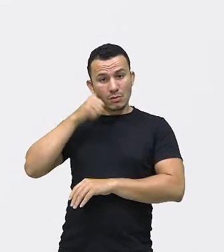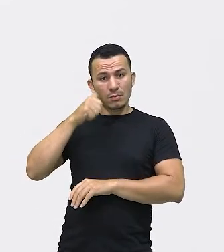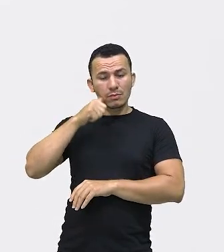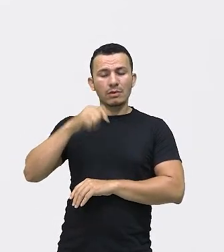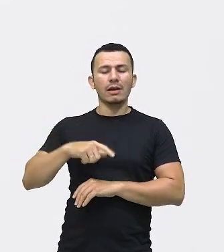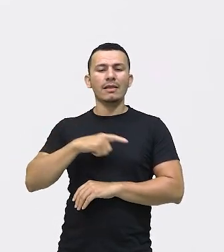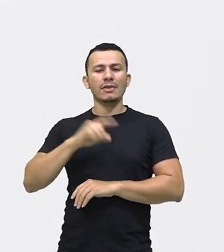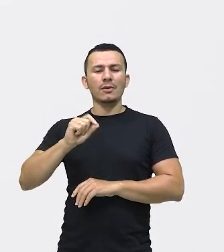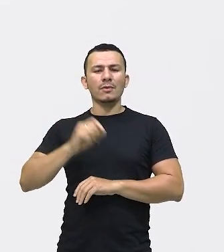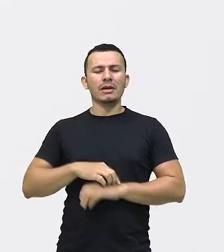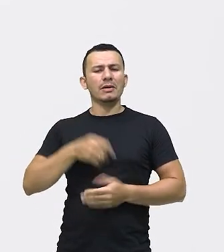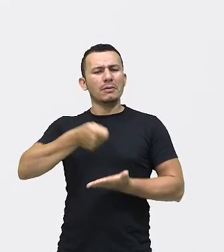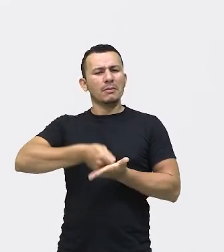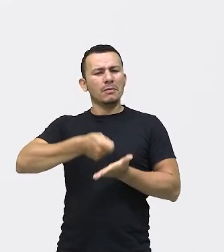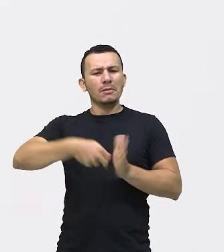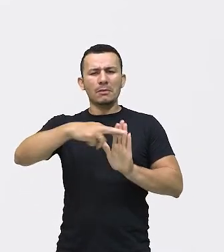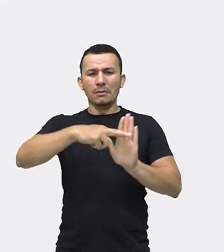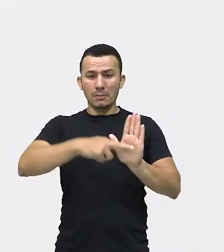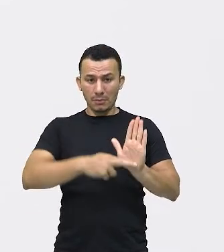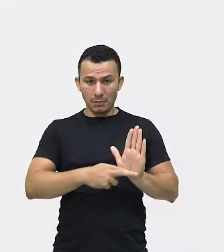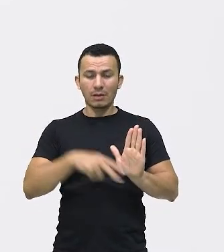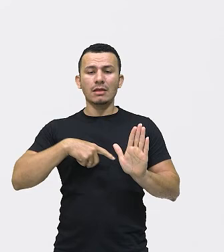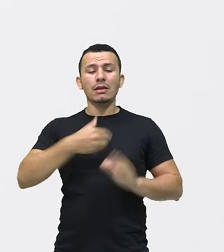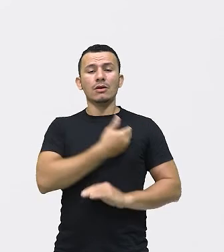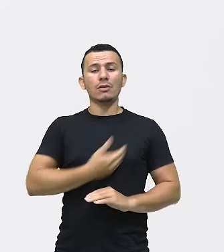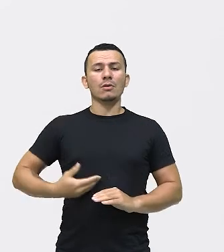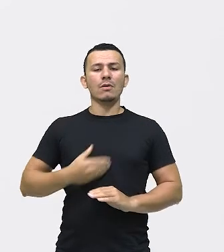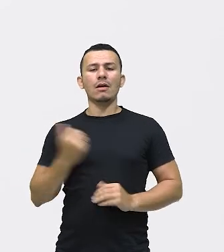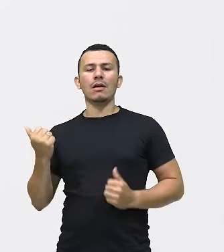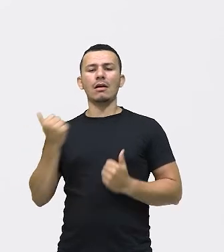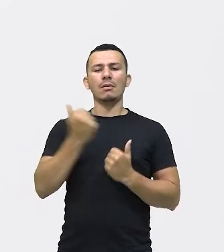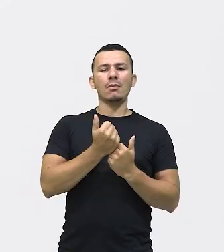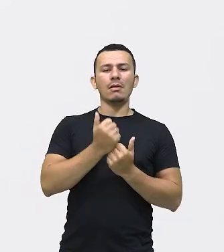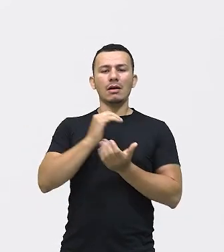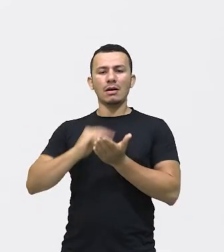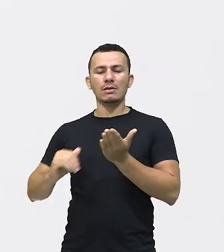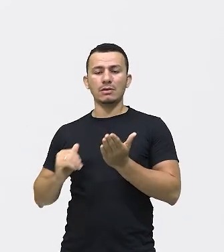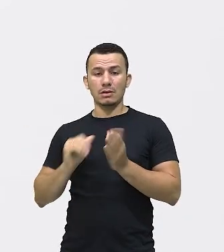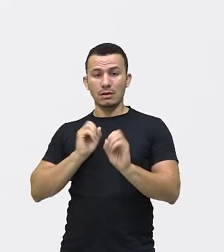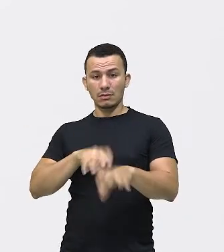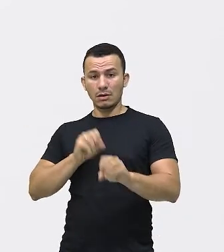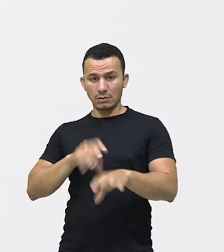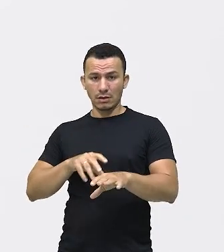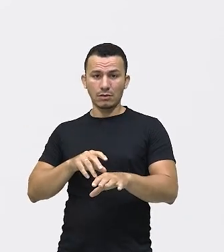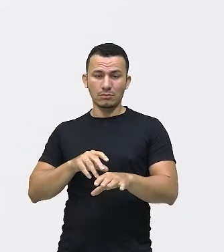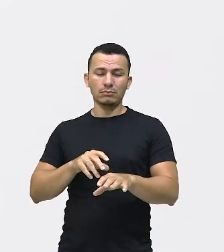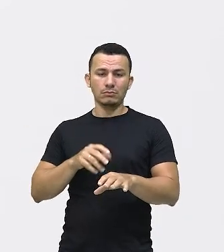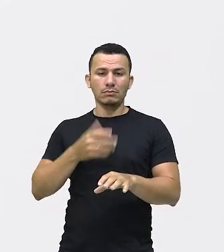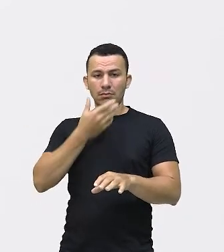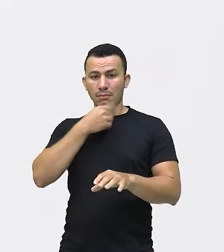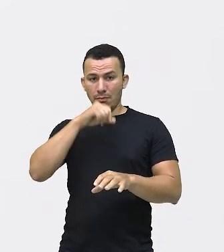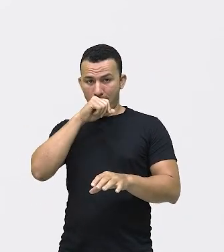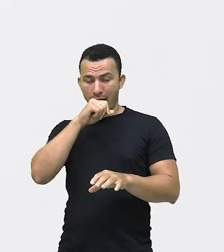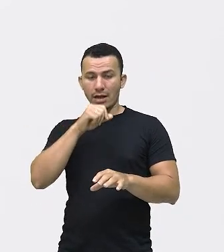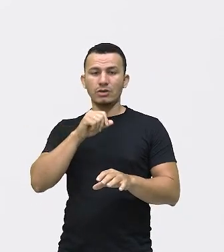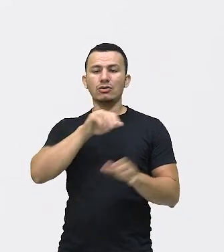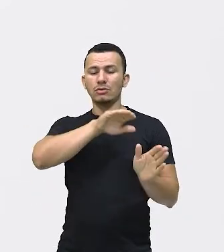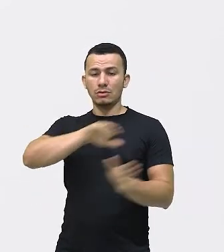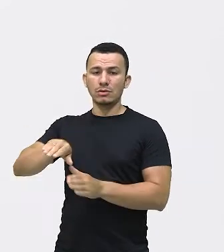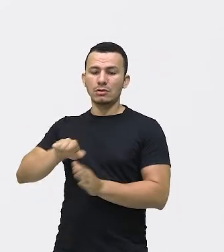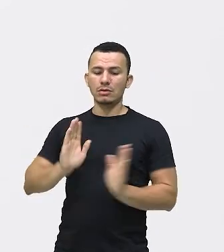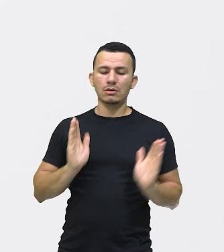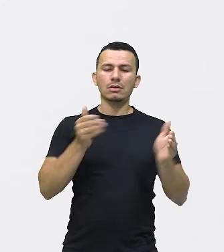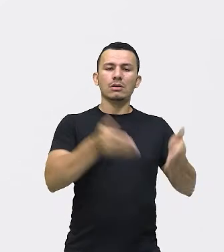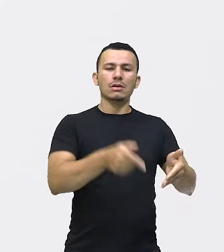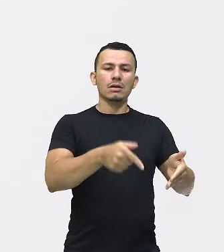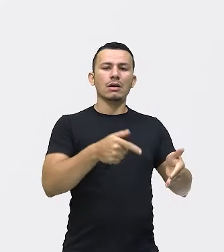baseada em um regime totalitário, em que o governo substituía a educação dos pais pela educação voltada